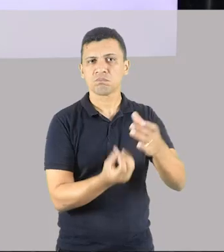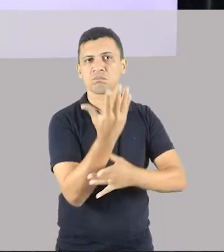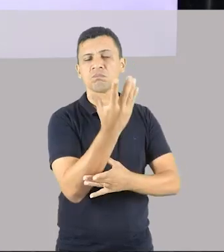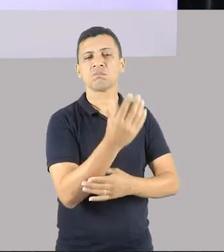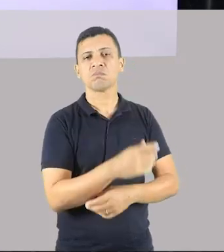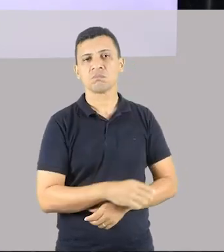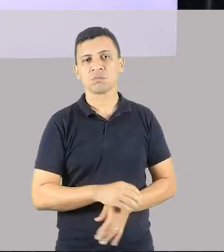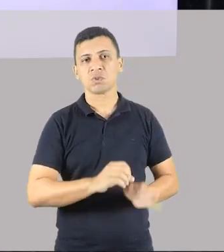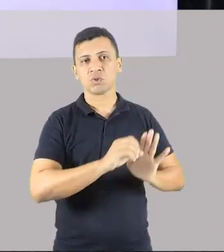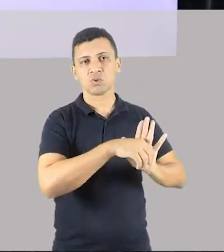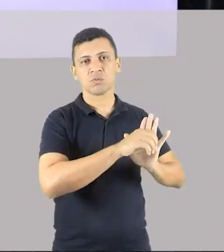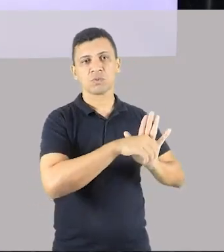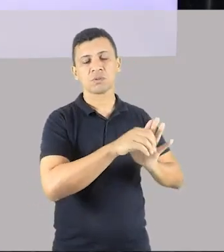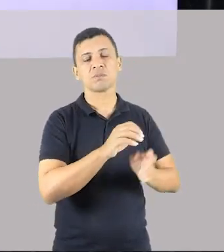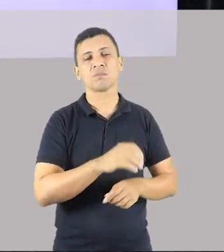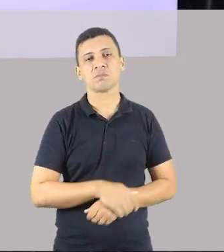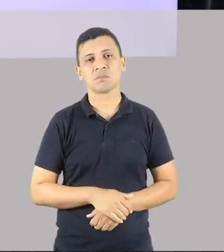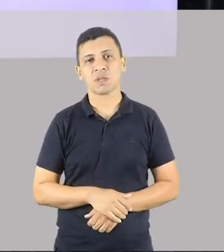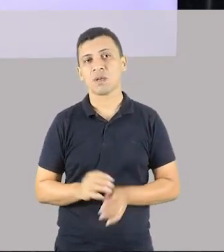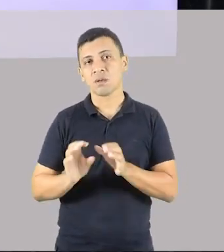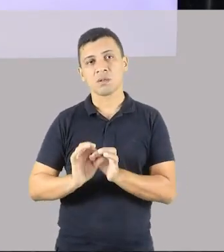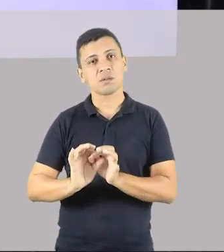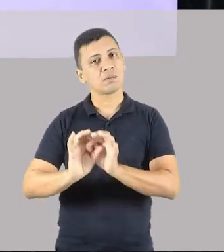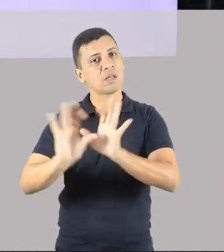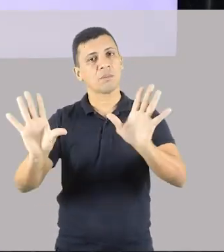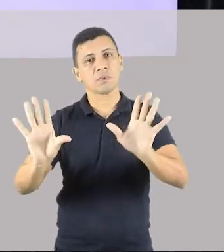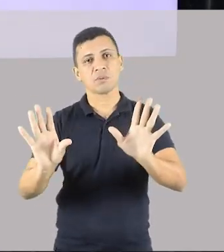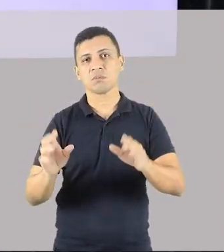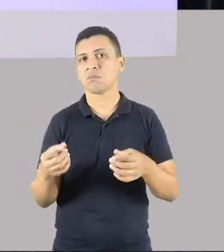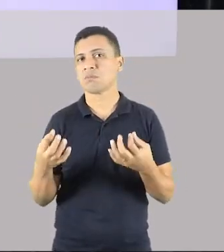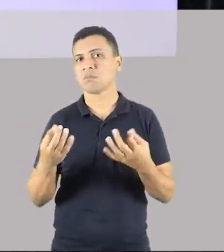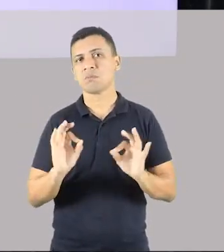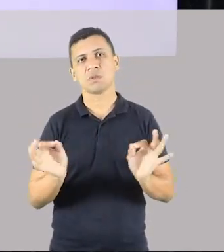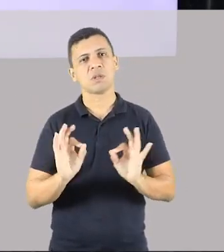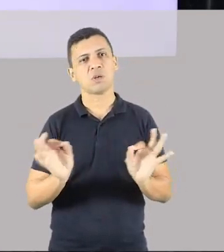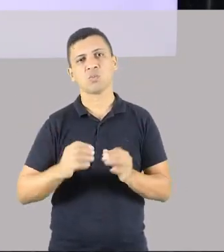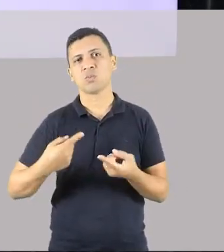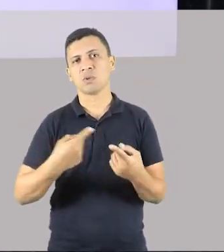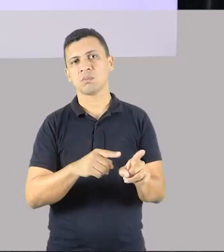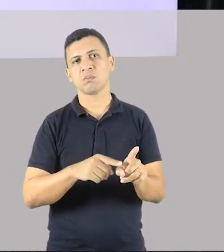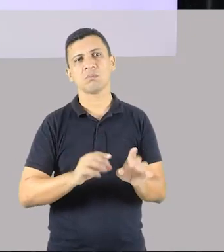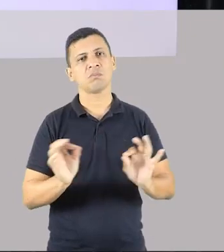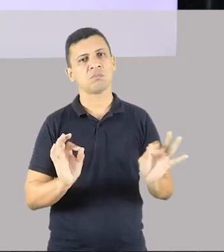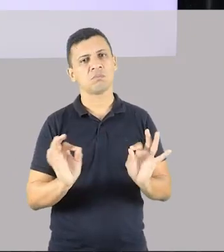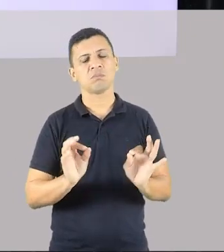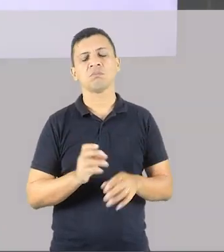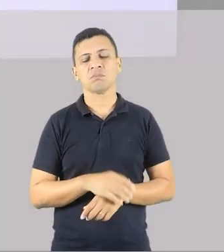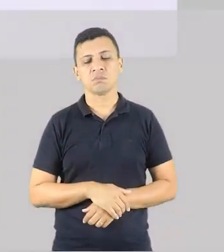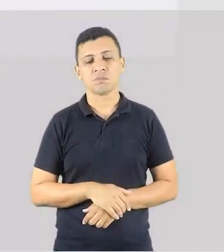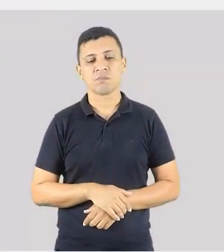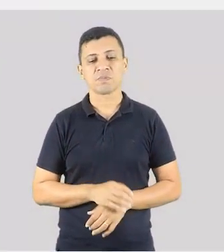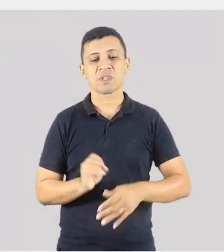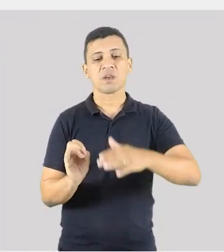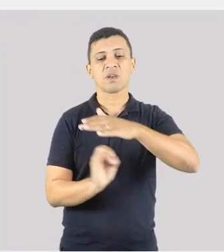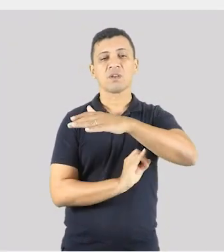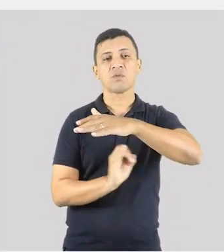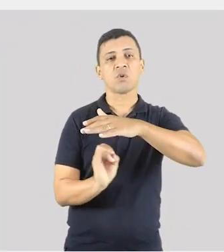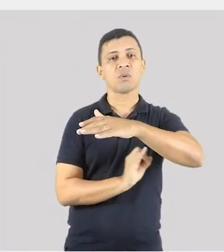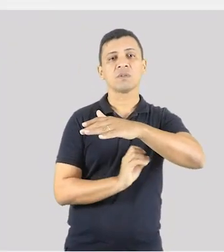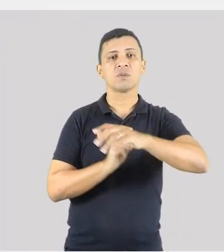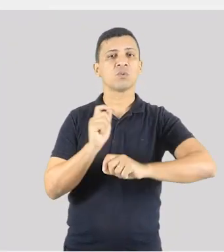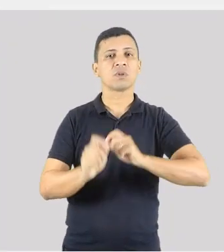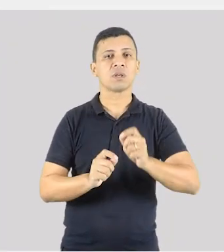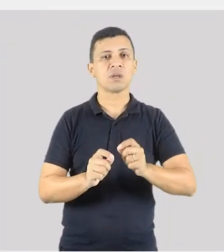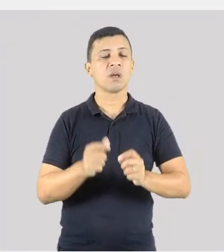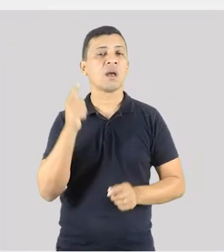administrativos de ofícios, ou seja, independente da provocação de alguma parte. O informalismo é justamente para